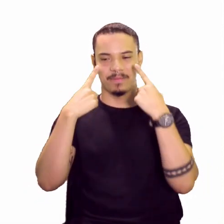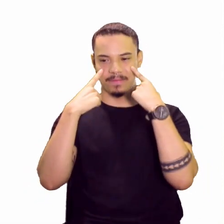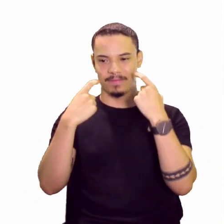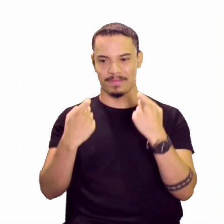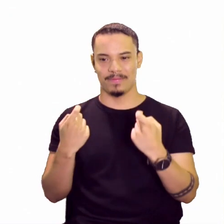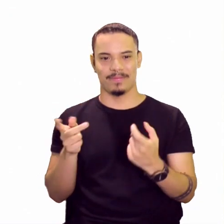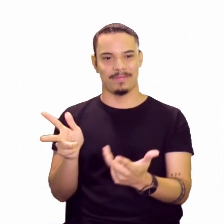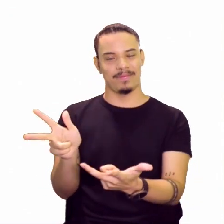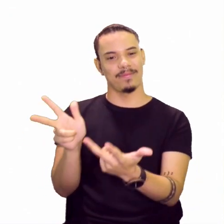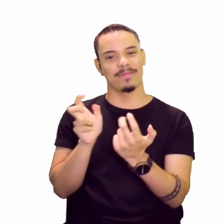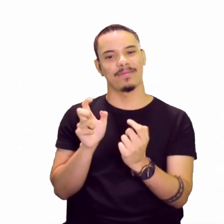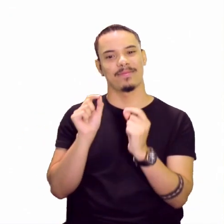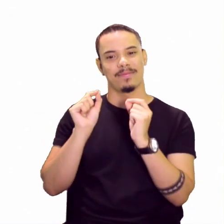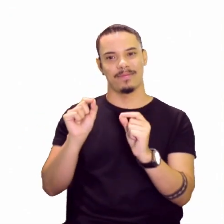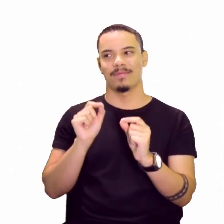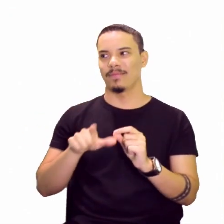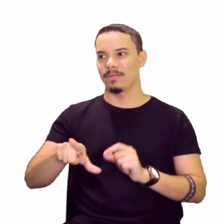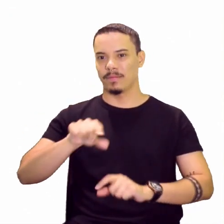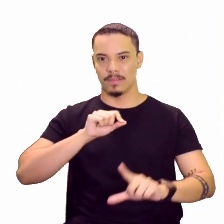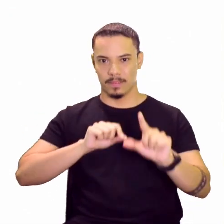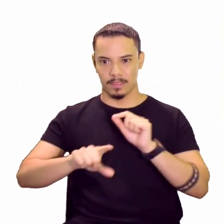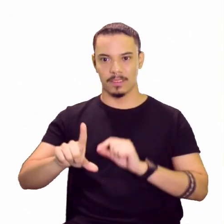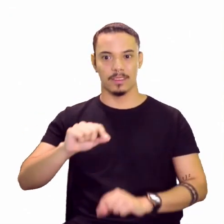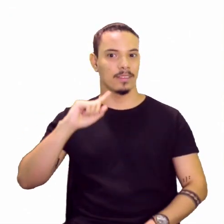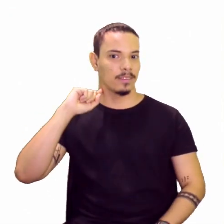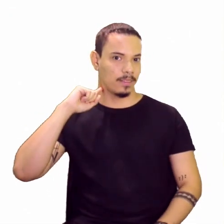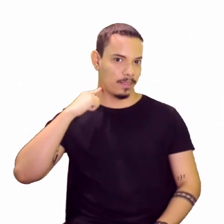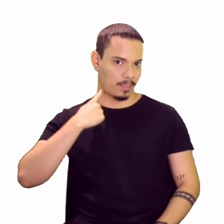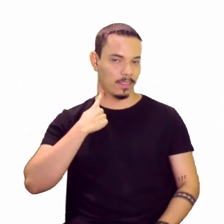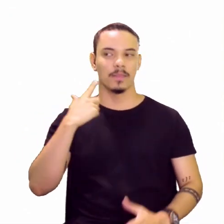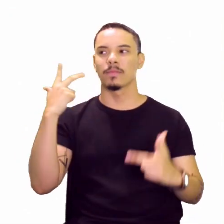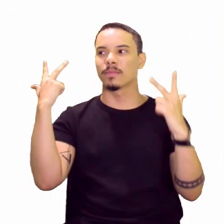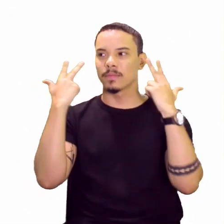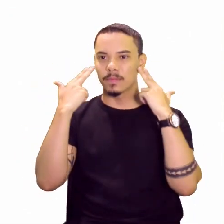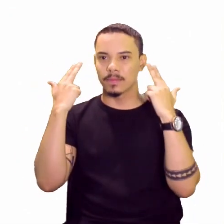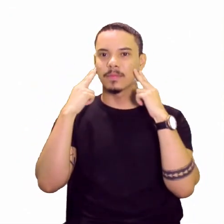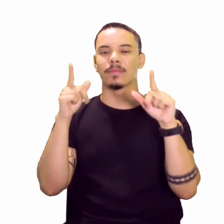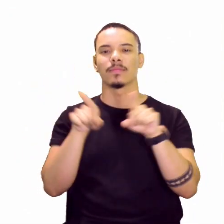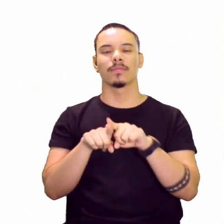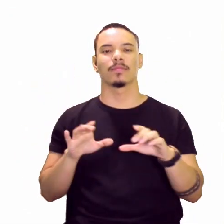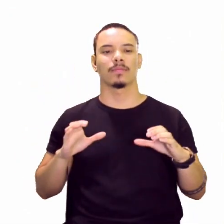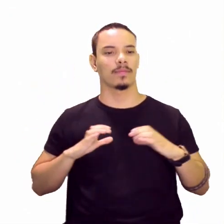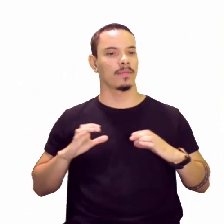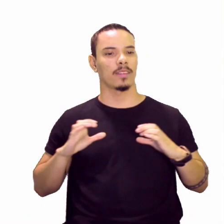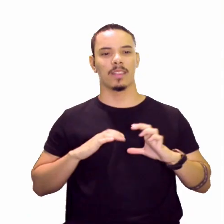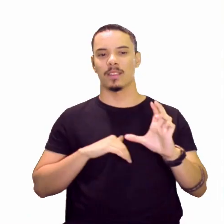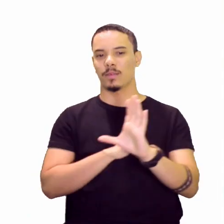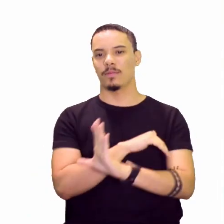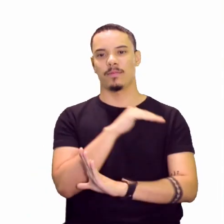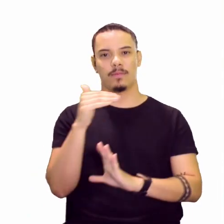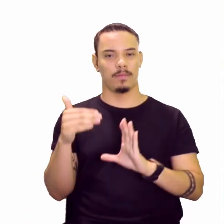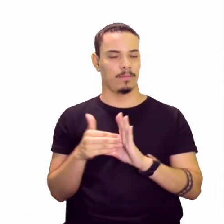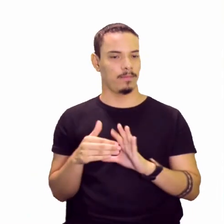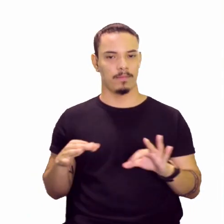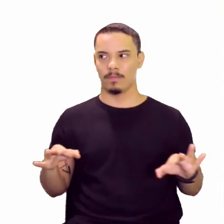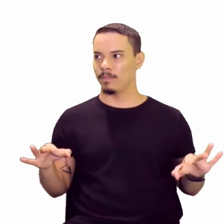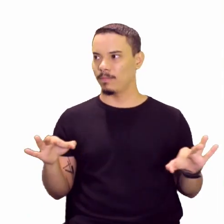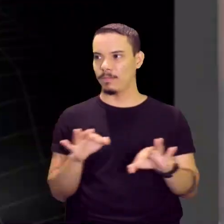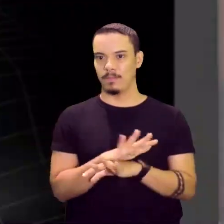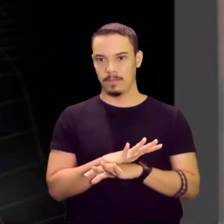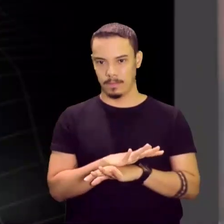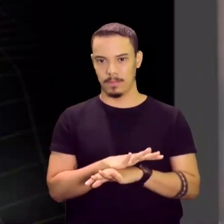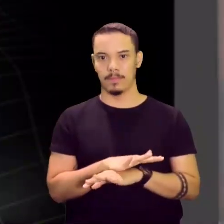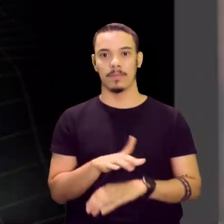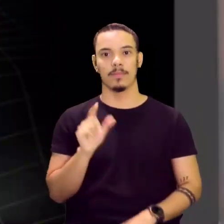a gente percebe na coleta de lixo, uma coisa comum na nossa cidade, acho que em todas as cidades, né, praticamente. Olha aqui,